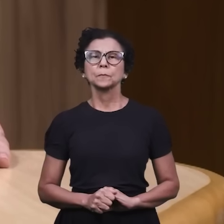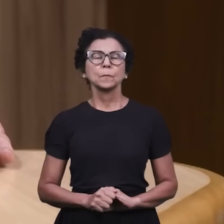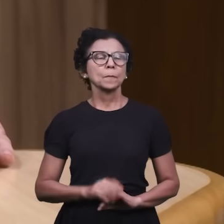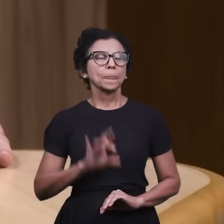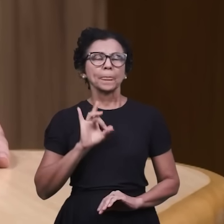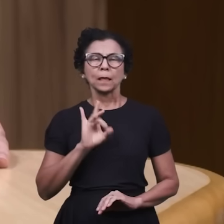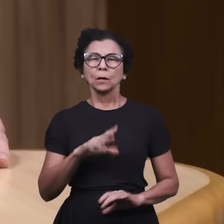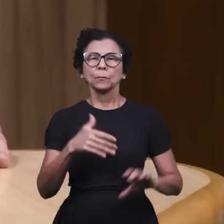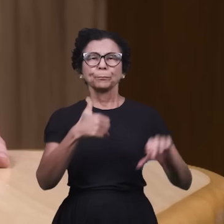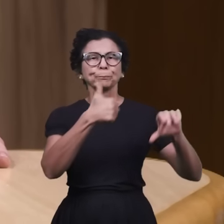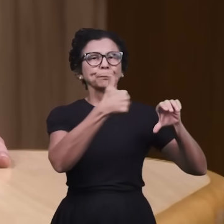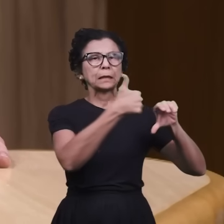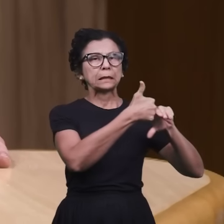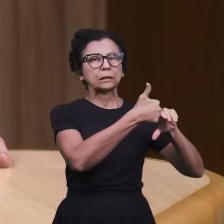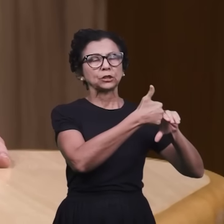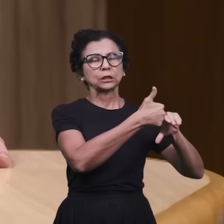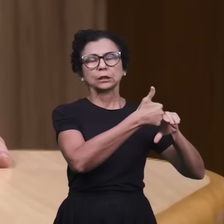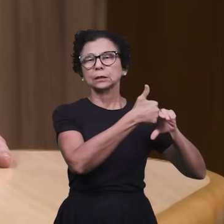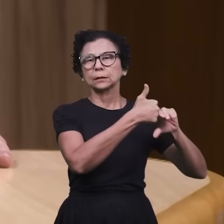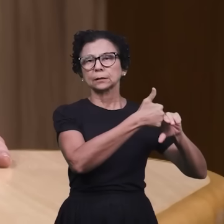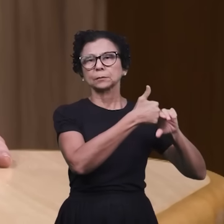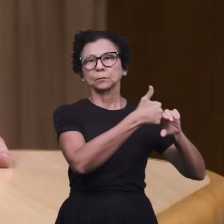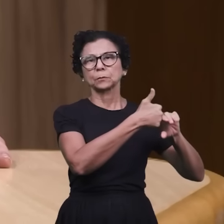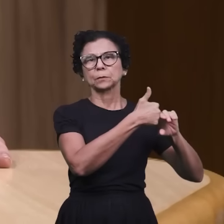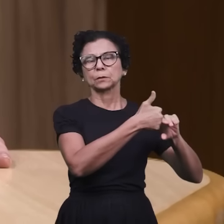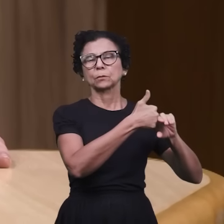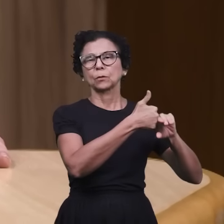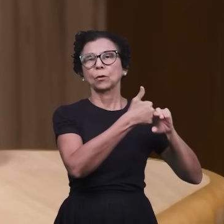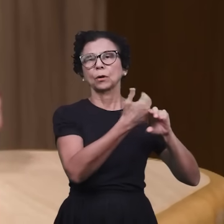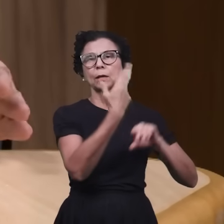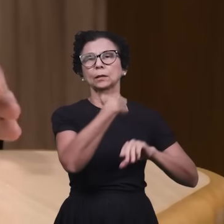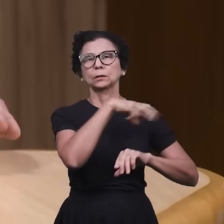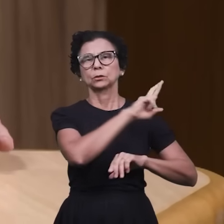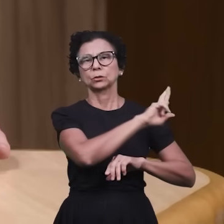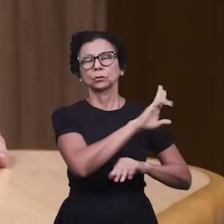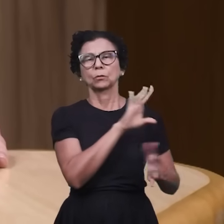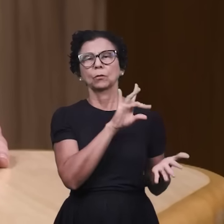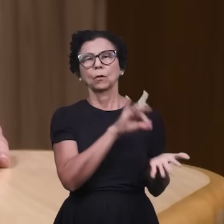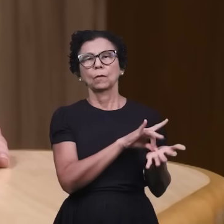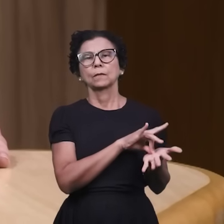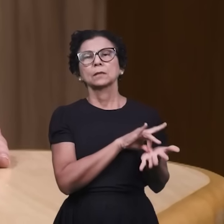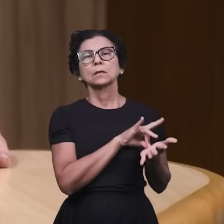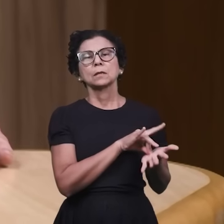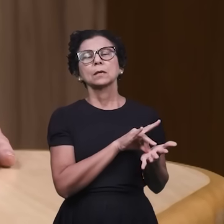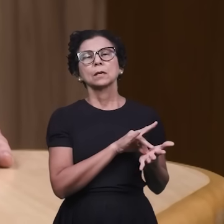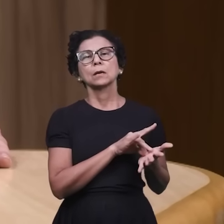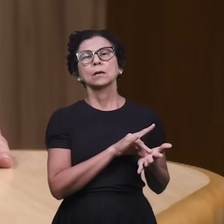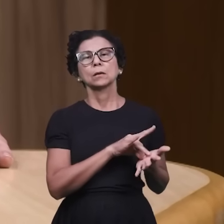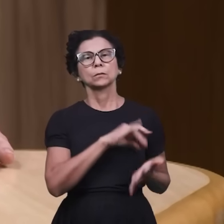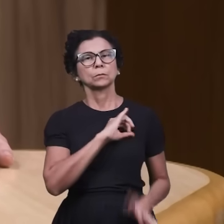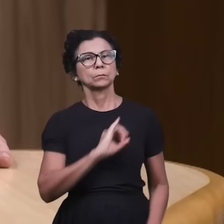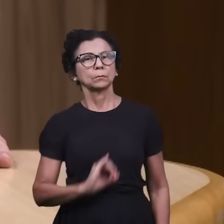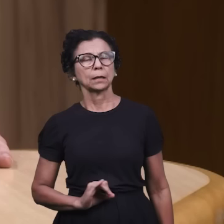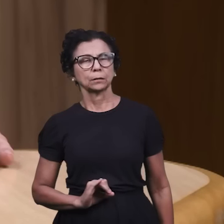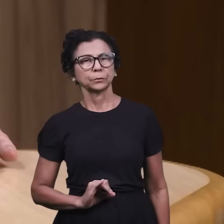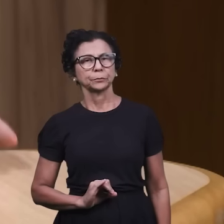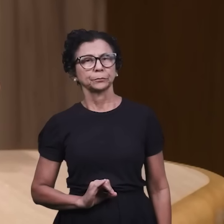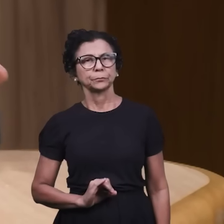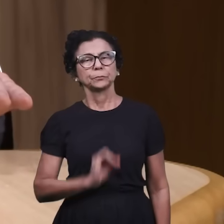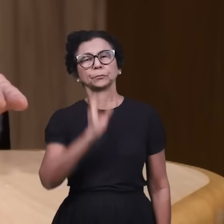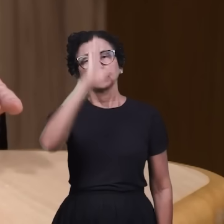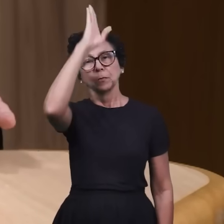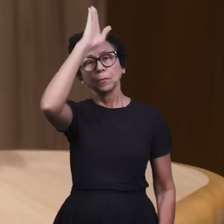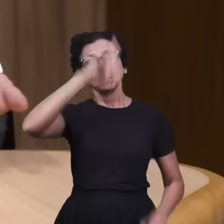exclusivamente o cristianismo passa a ser a religião oficial do Império Romano.